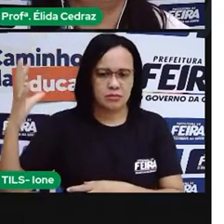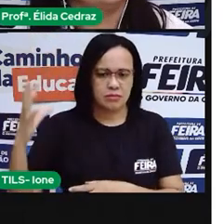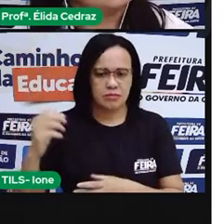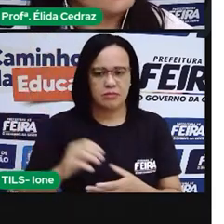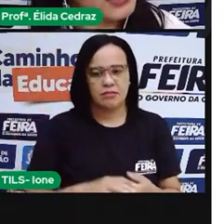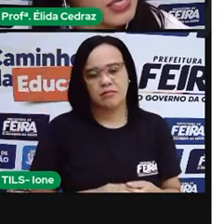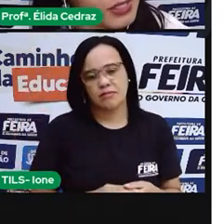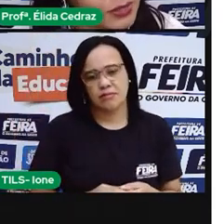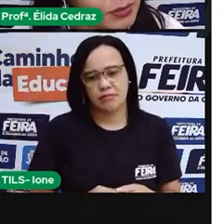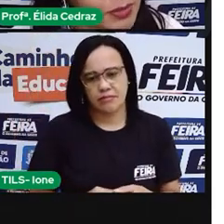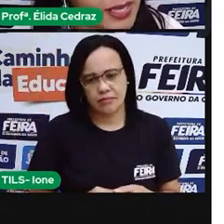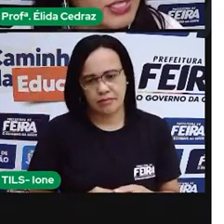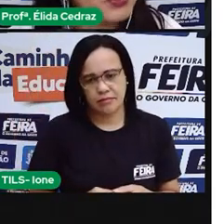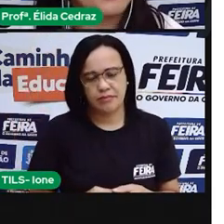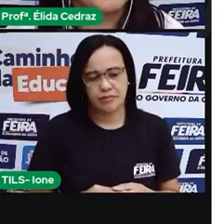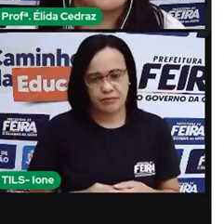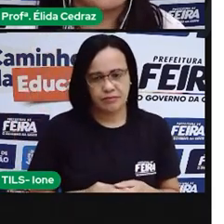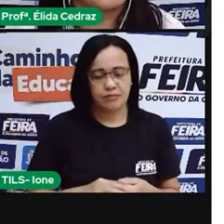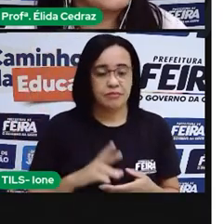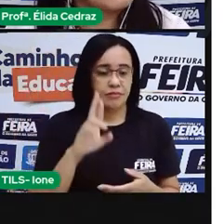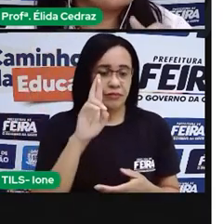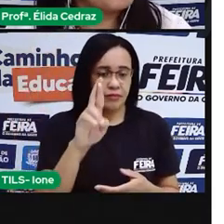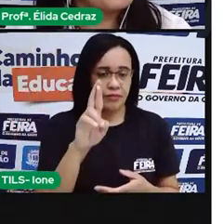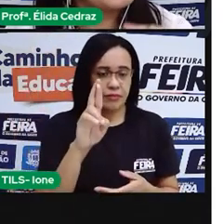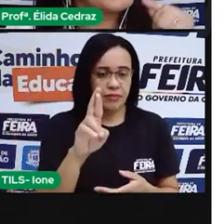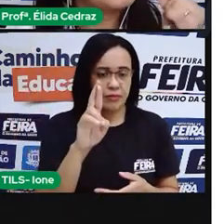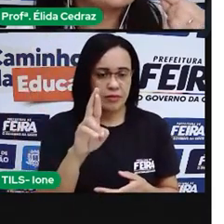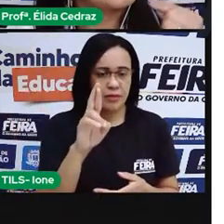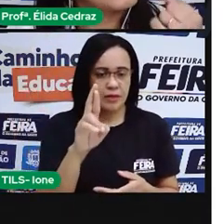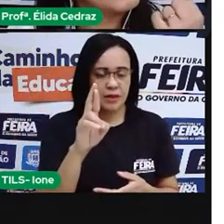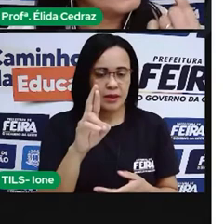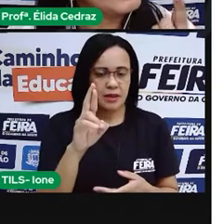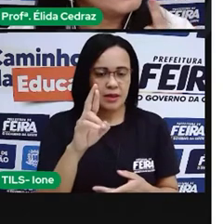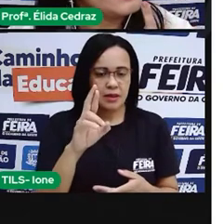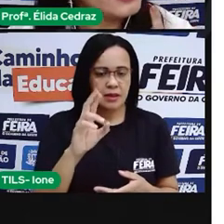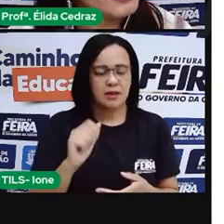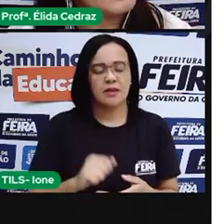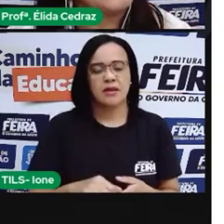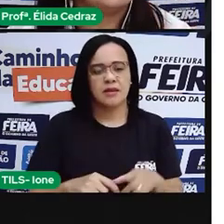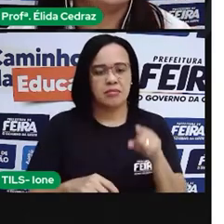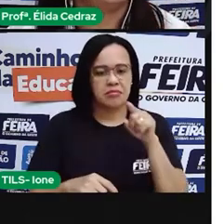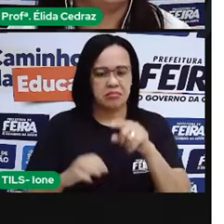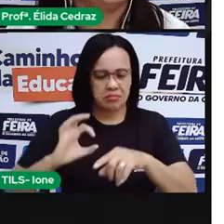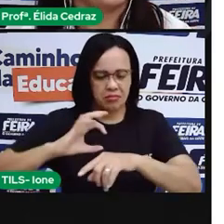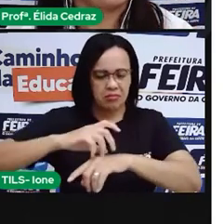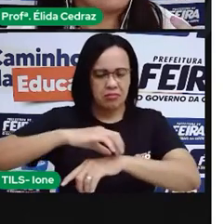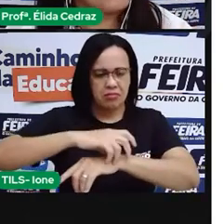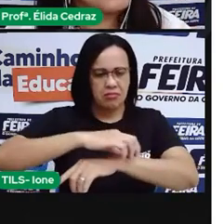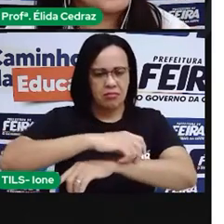surgindo. Isso mesmo. E a dona aranha